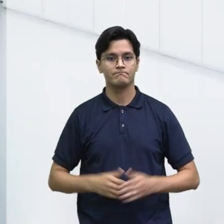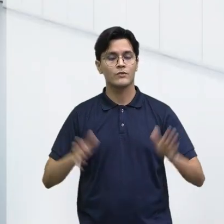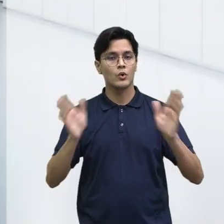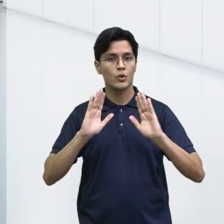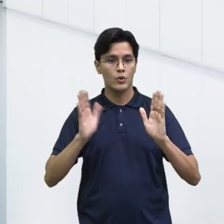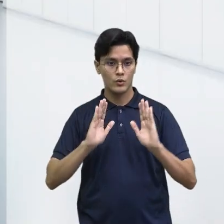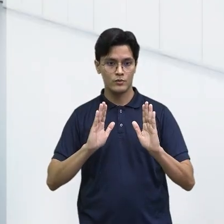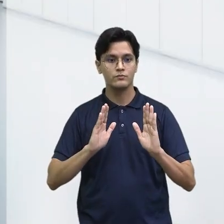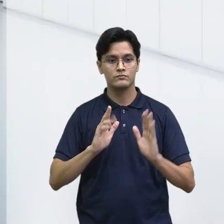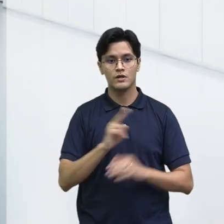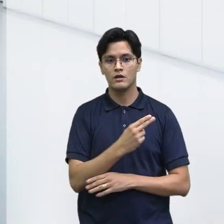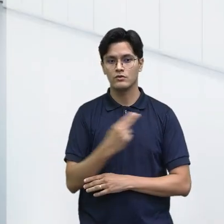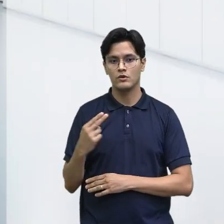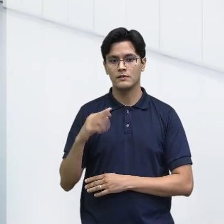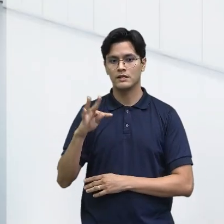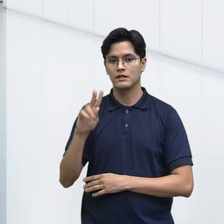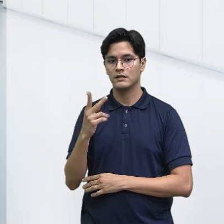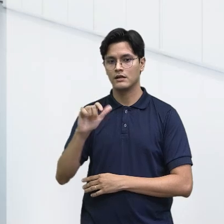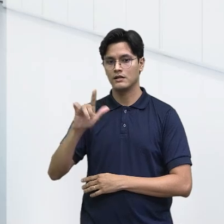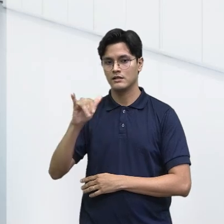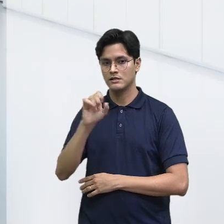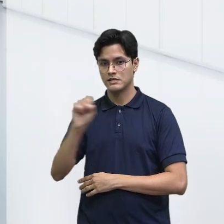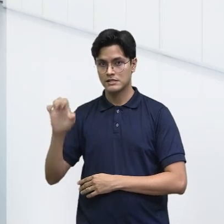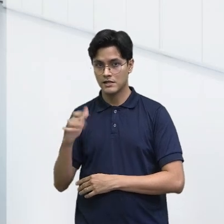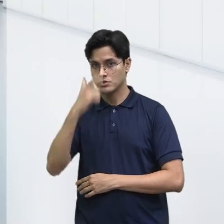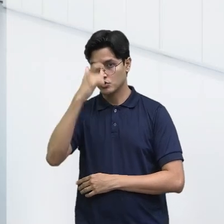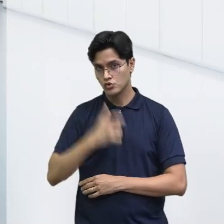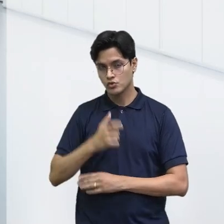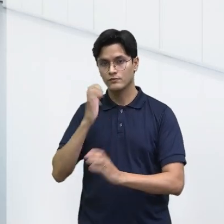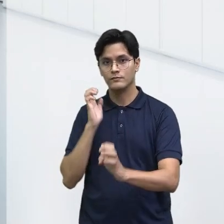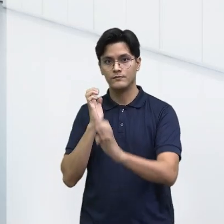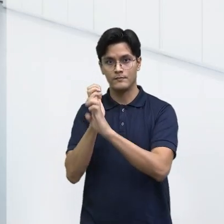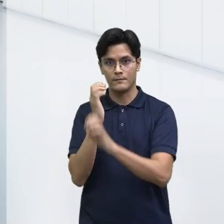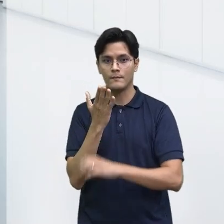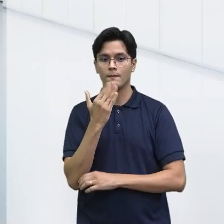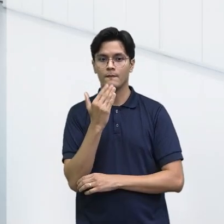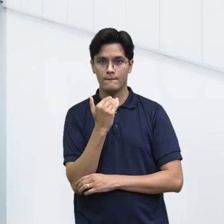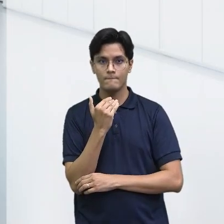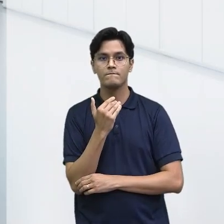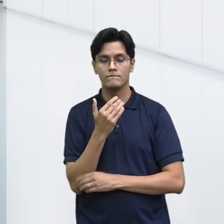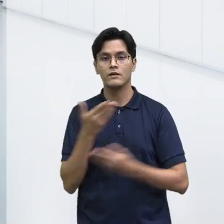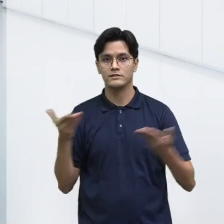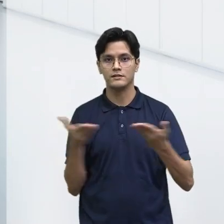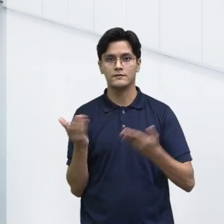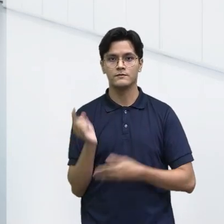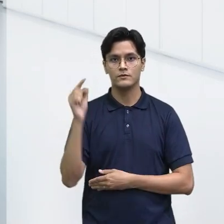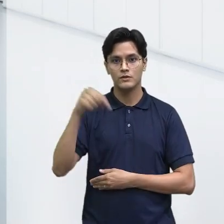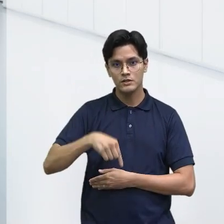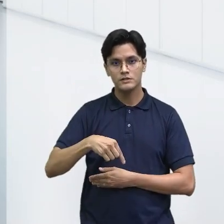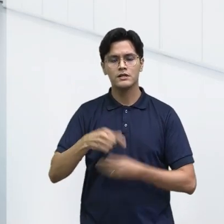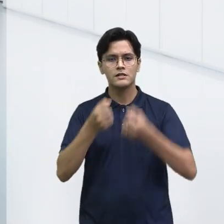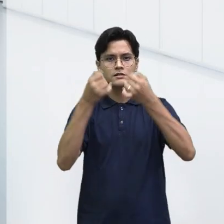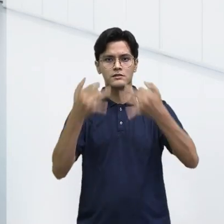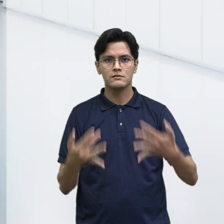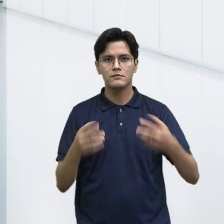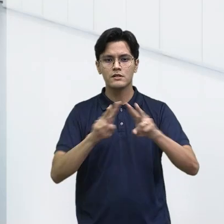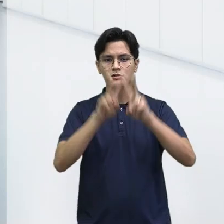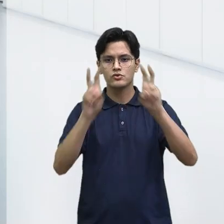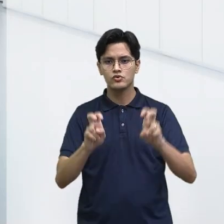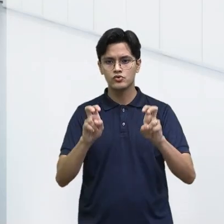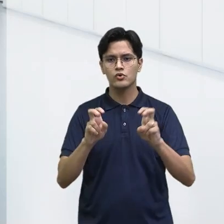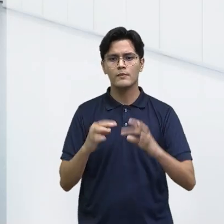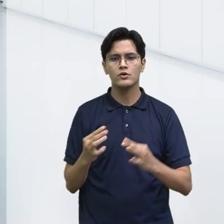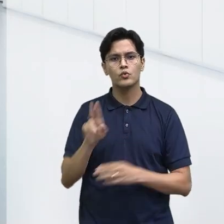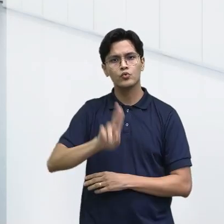Olá, eu me chamo Thalissa, sou engenheira de alimentos e estou aqui para falar um pouco sobre os avanços tecnológicos na área de